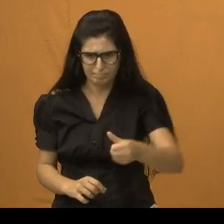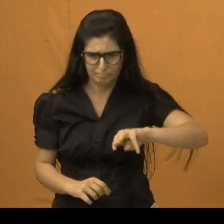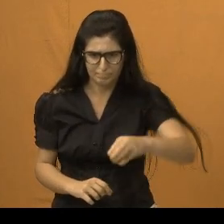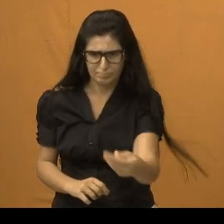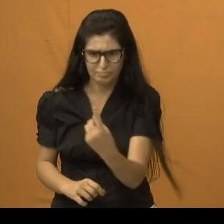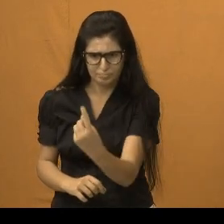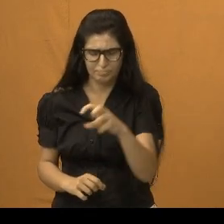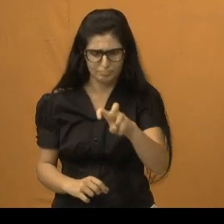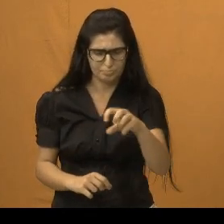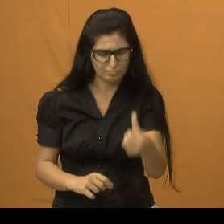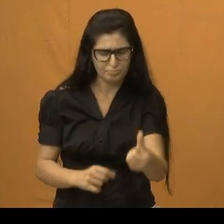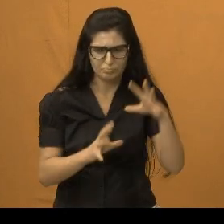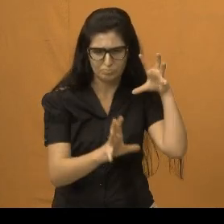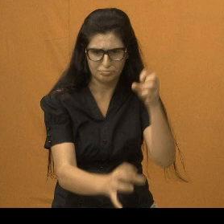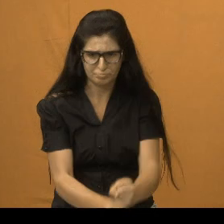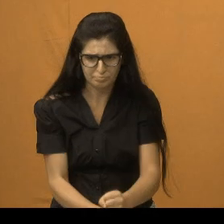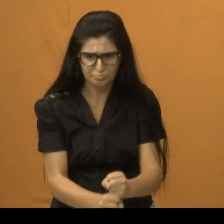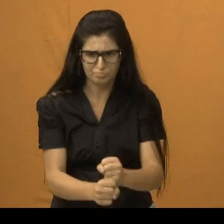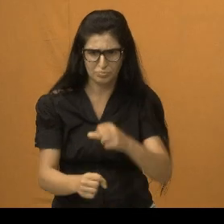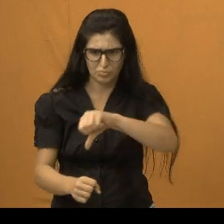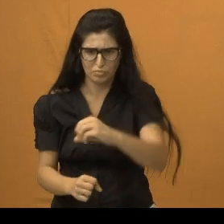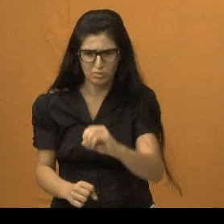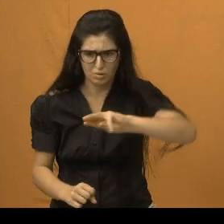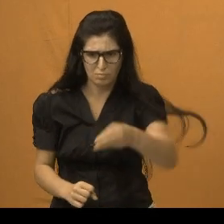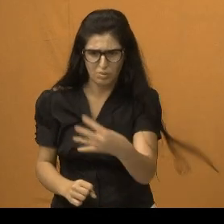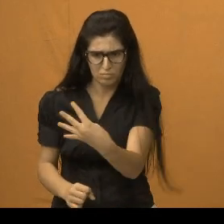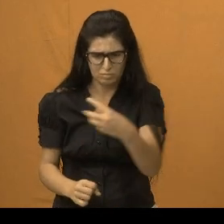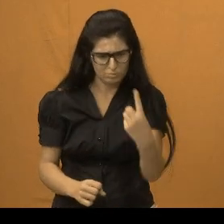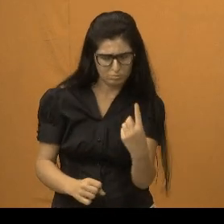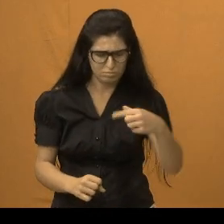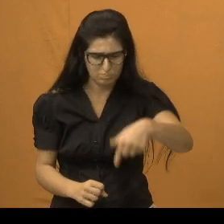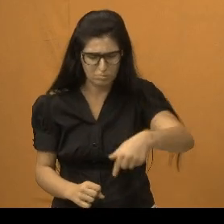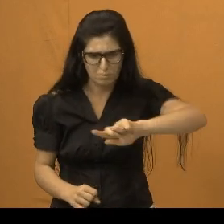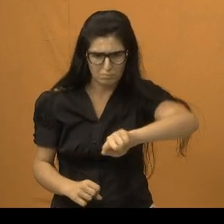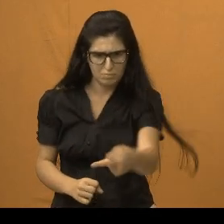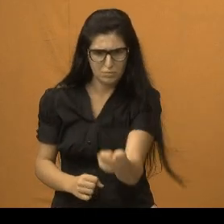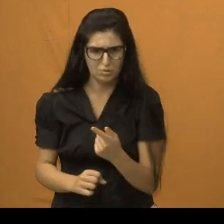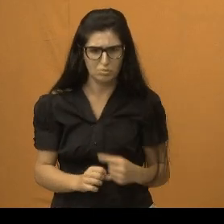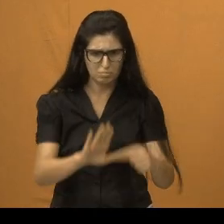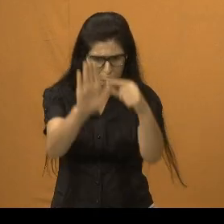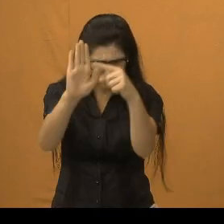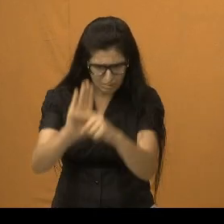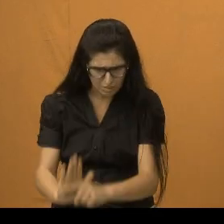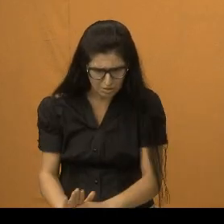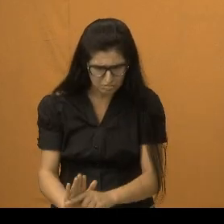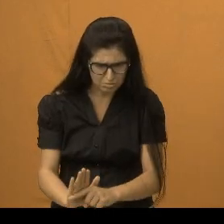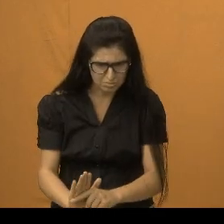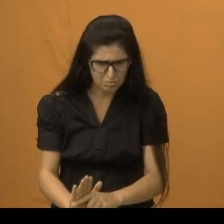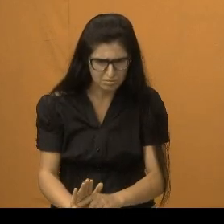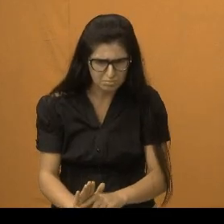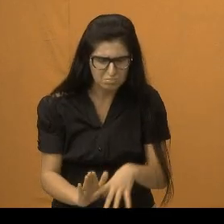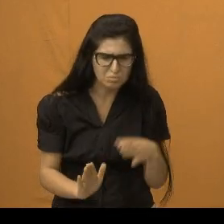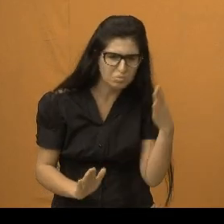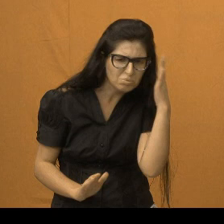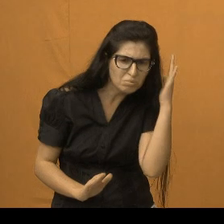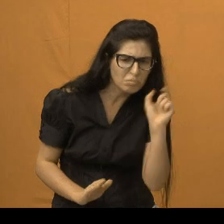90.417.000, que é subtraindo ao subtotal da receita corrente, você tem aí a tal conhecida inicial receita corrente